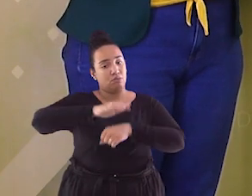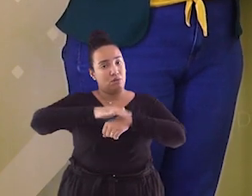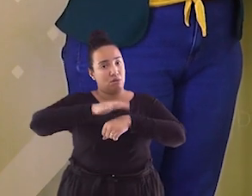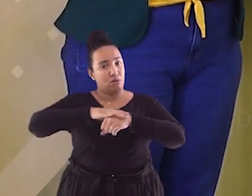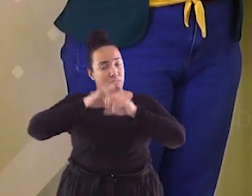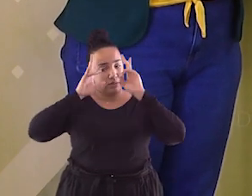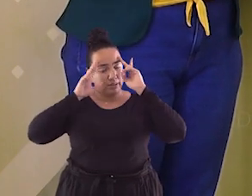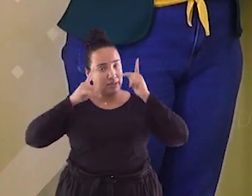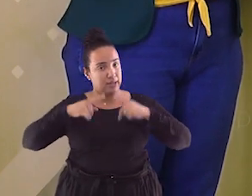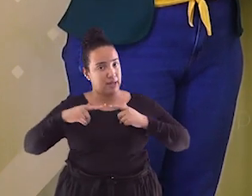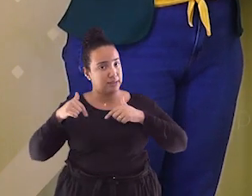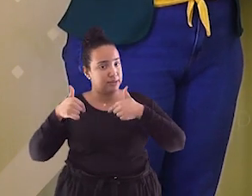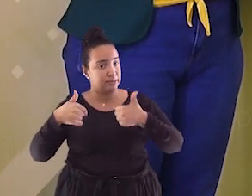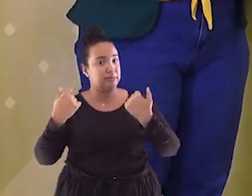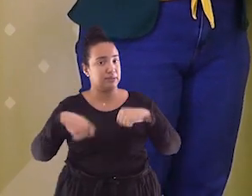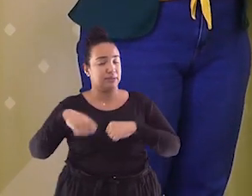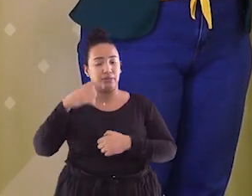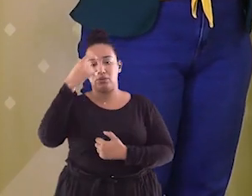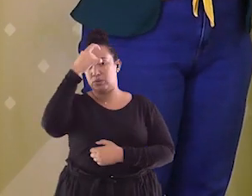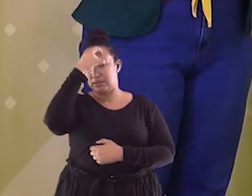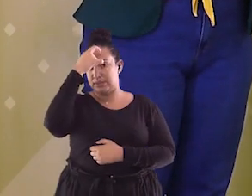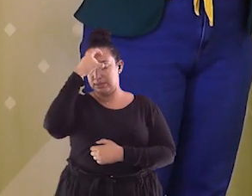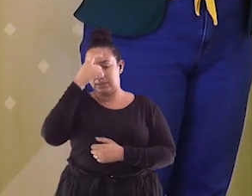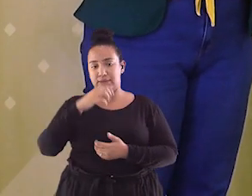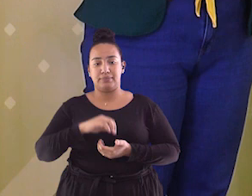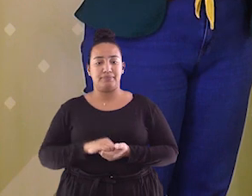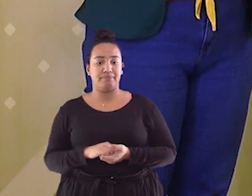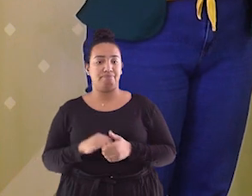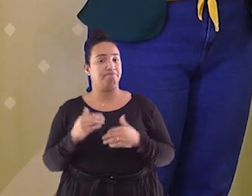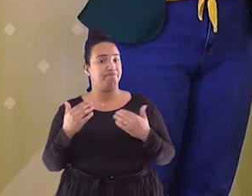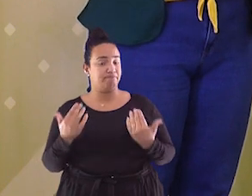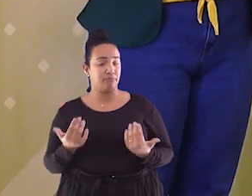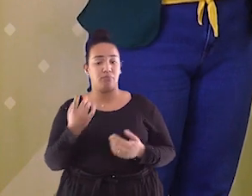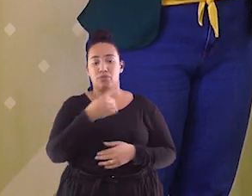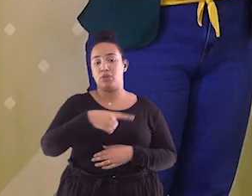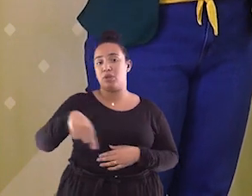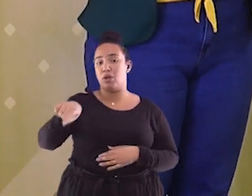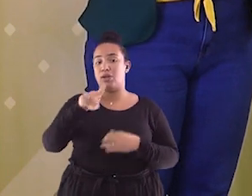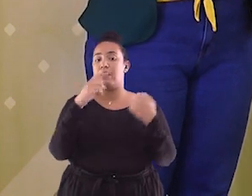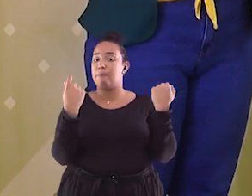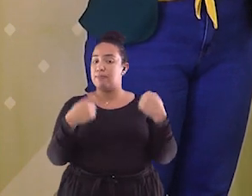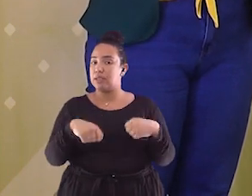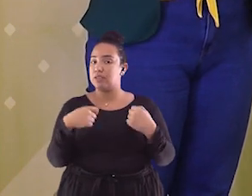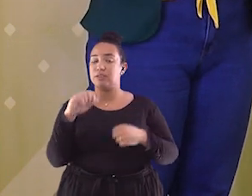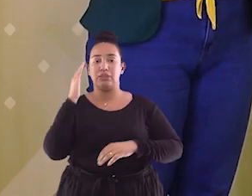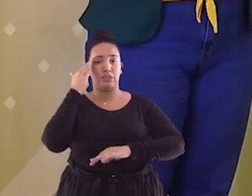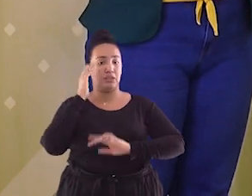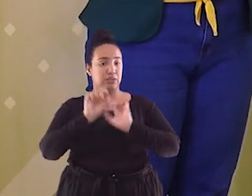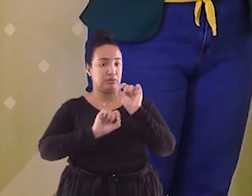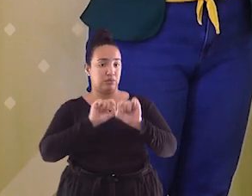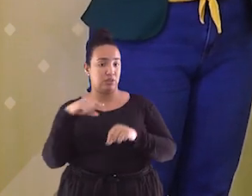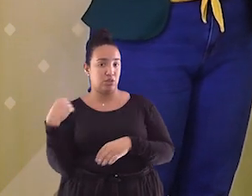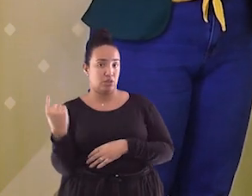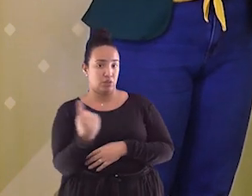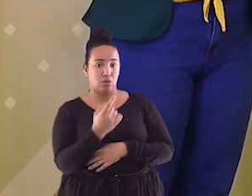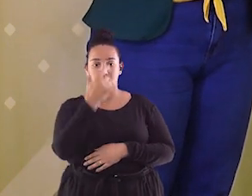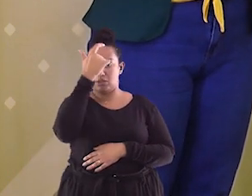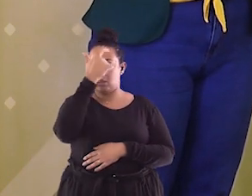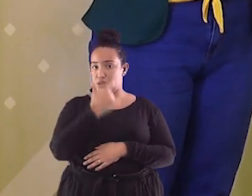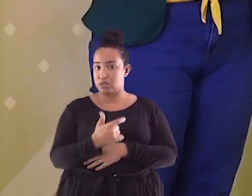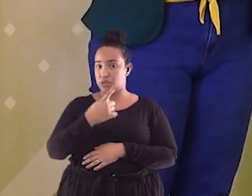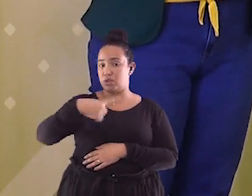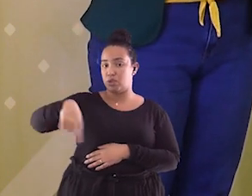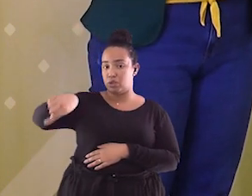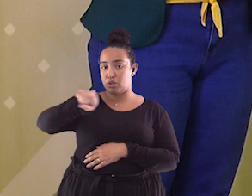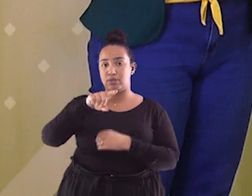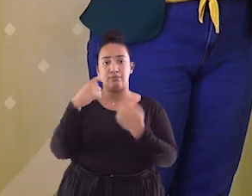termos essa consciência. Como um ato consciente, precisamos entender que, enquanto cidadãos, precisamos fazer valer